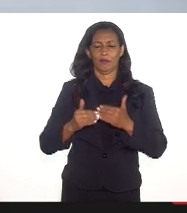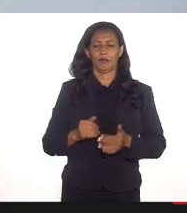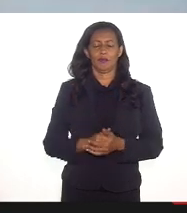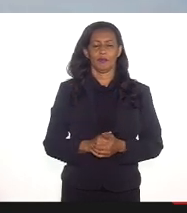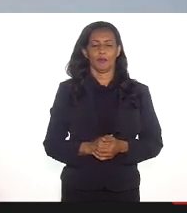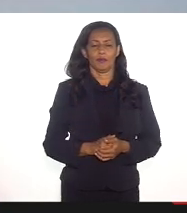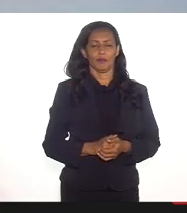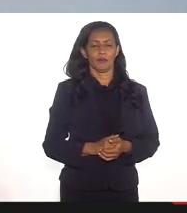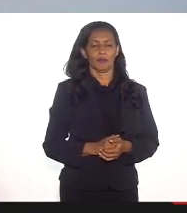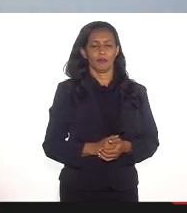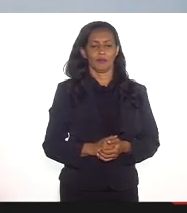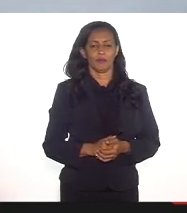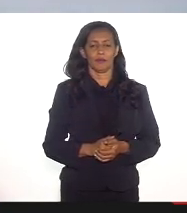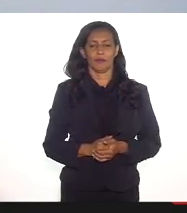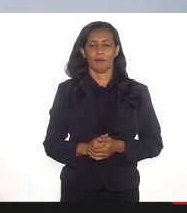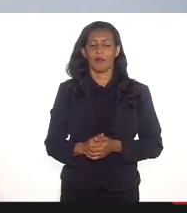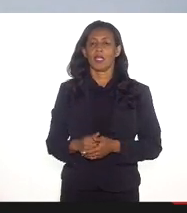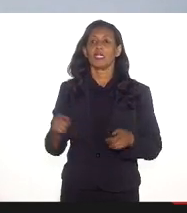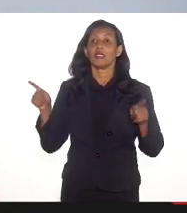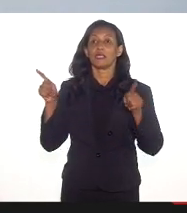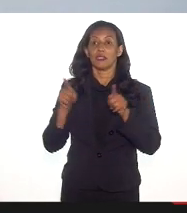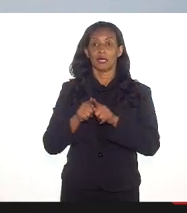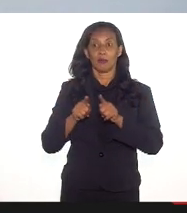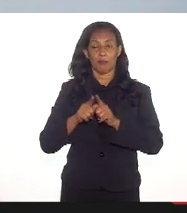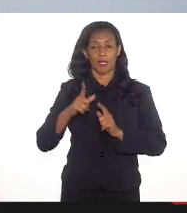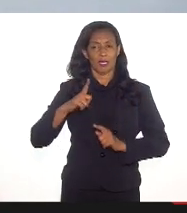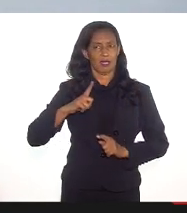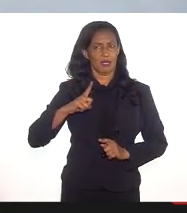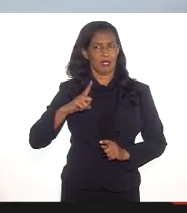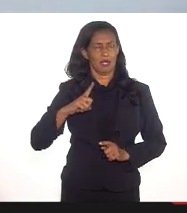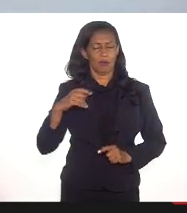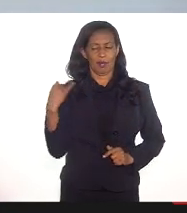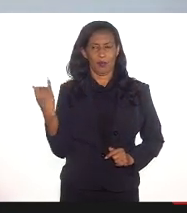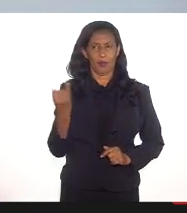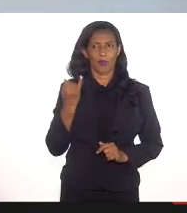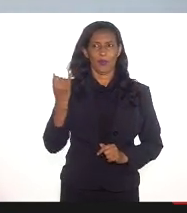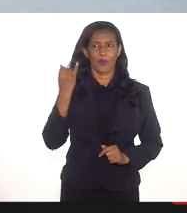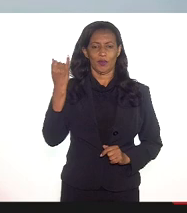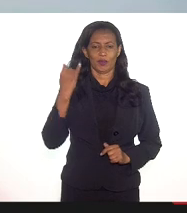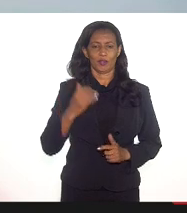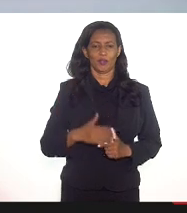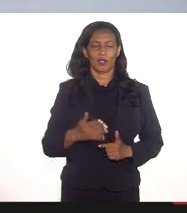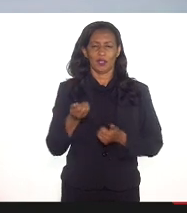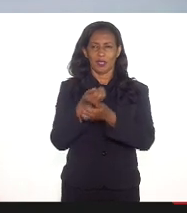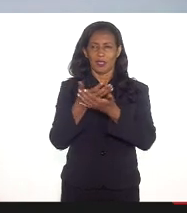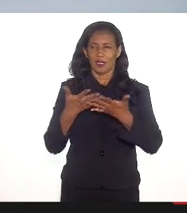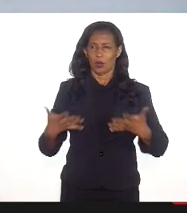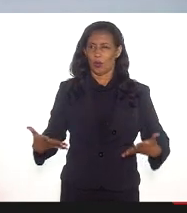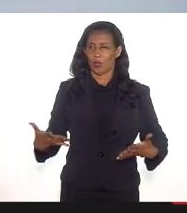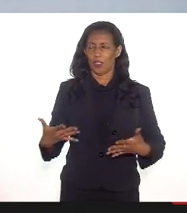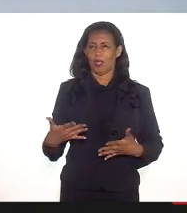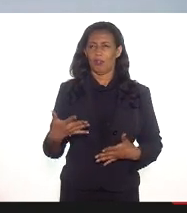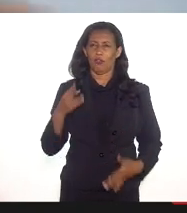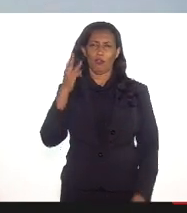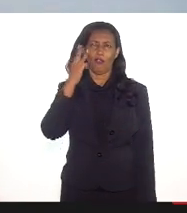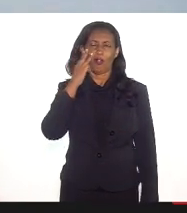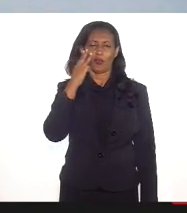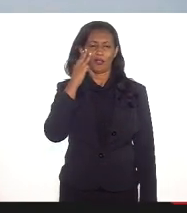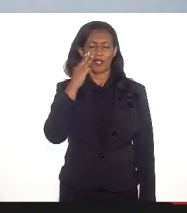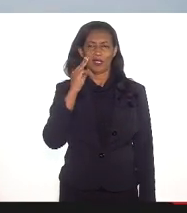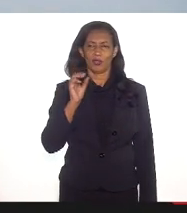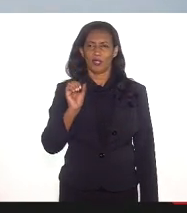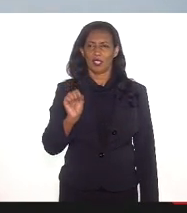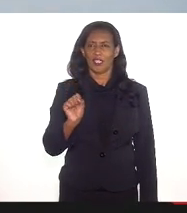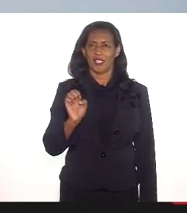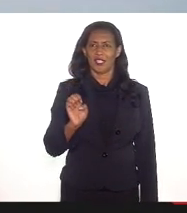híbrido. Reconheço, e aí nós temos que dar crédito, e aí nós inauguramos naquela época, Valdec e